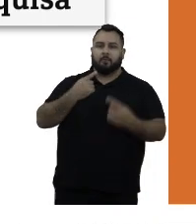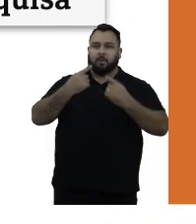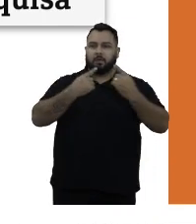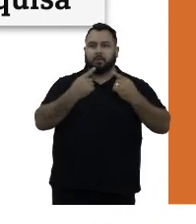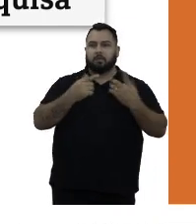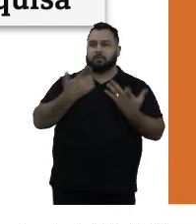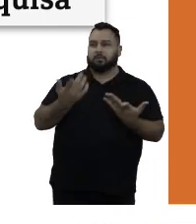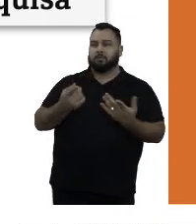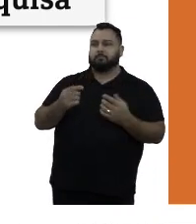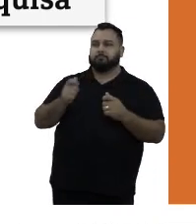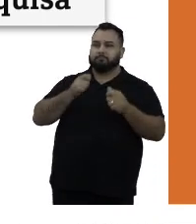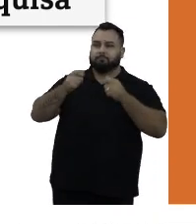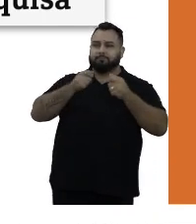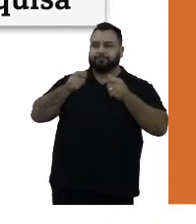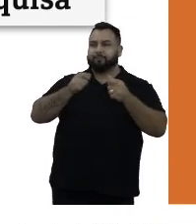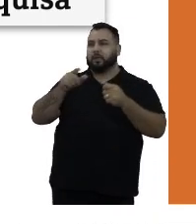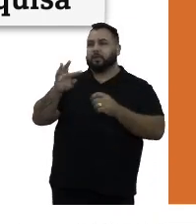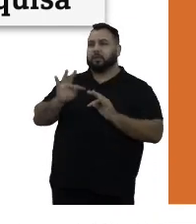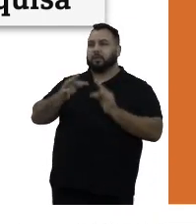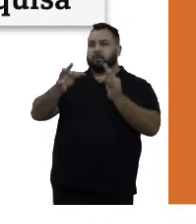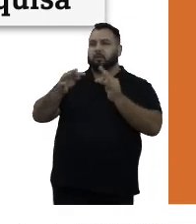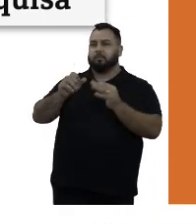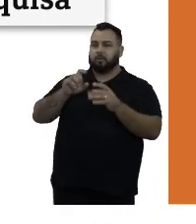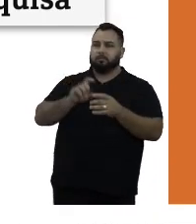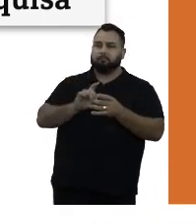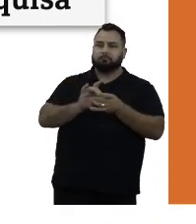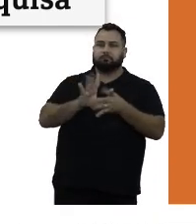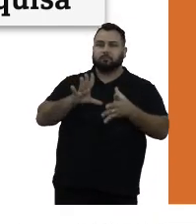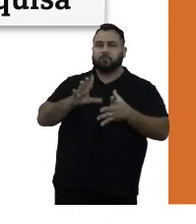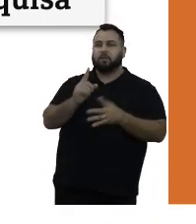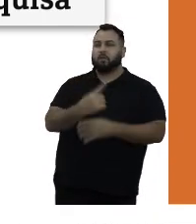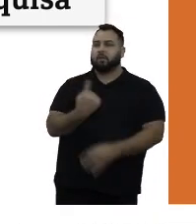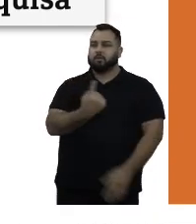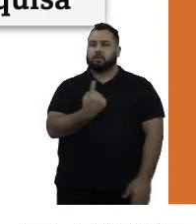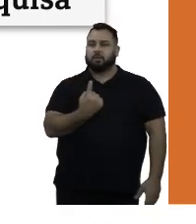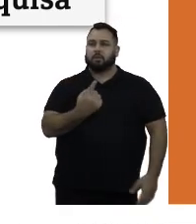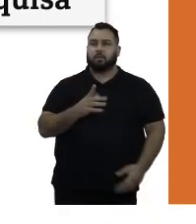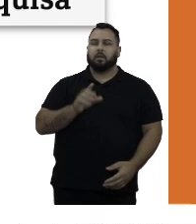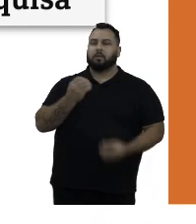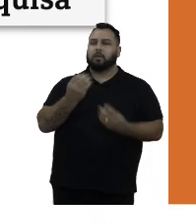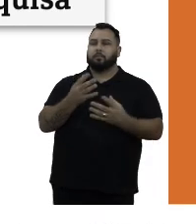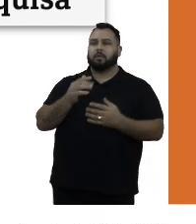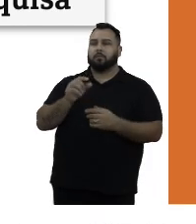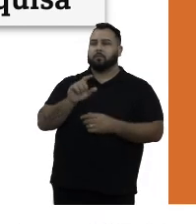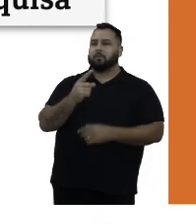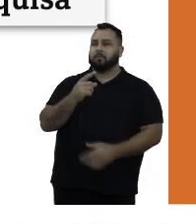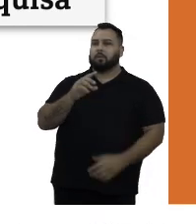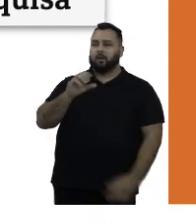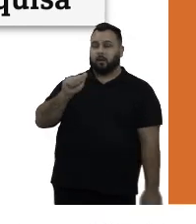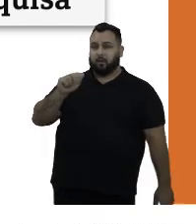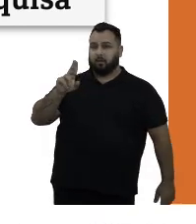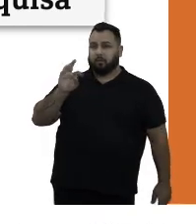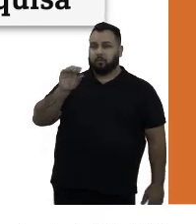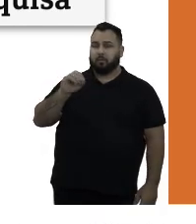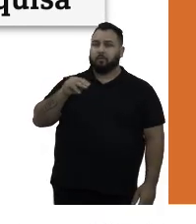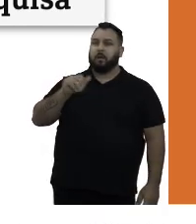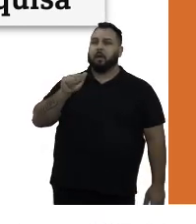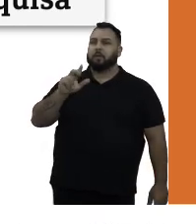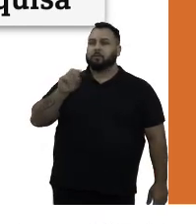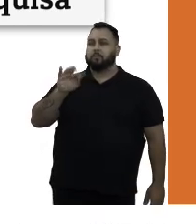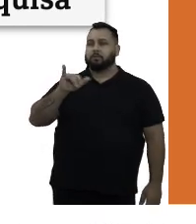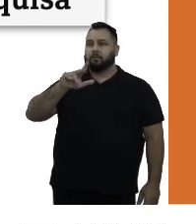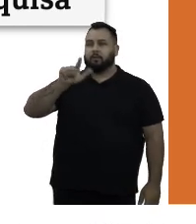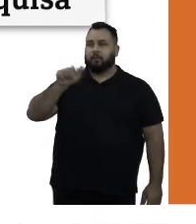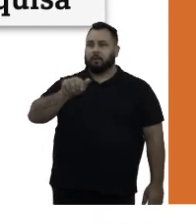automação e predição, para automatizar processos, tem um monte de matéria aí, não quis trazer muita coisa, mas essa aqui da BBC eu quis trazer